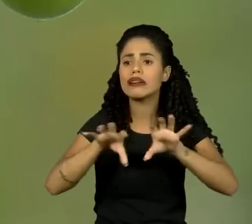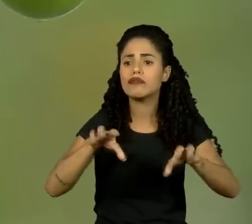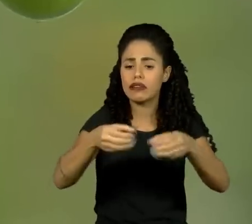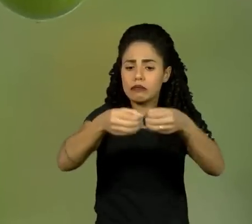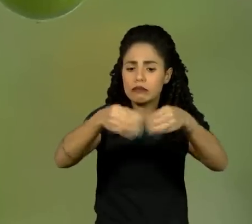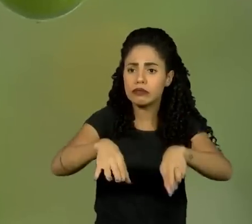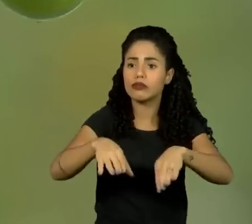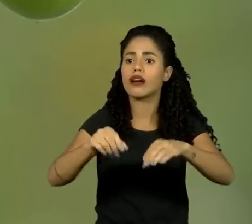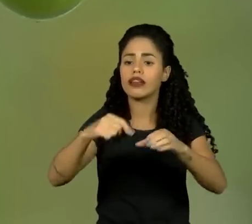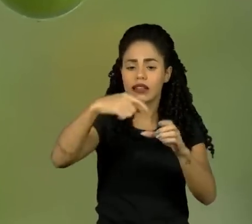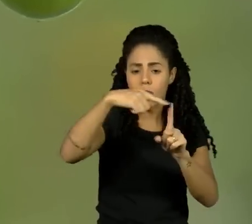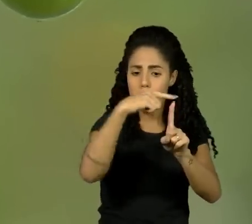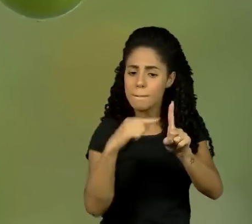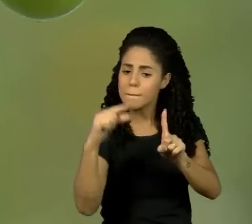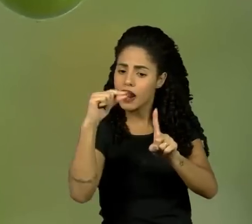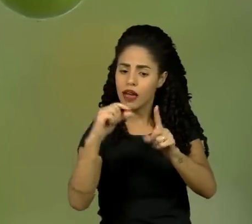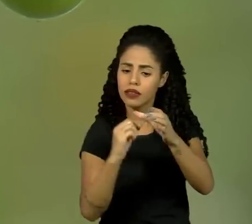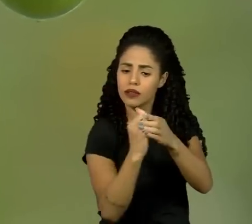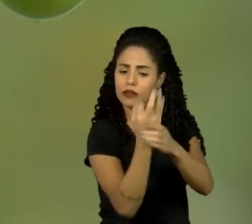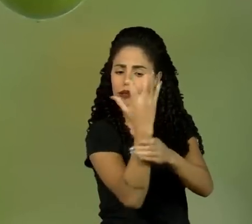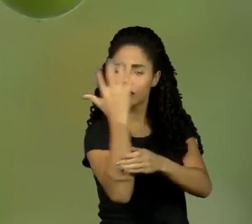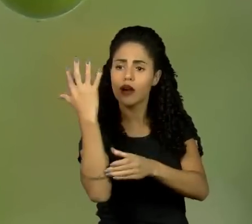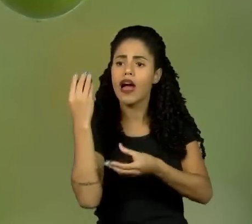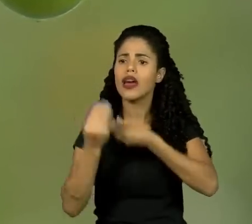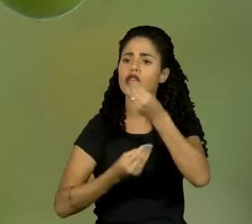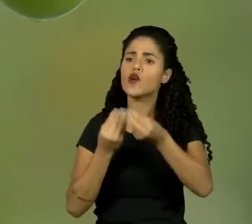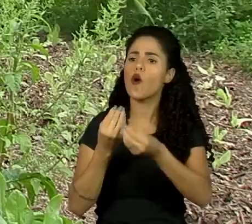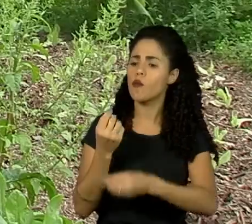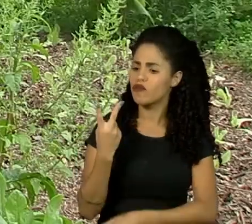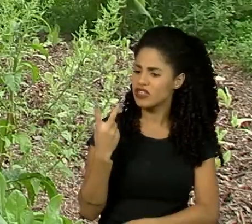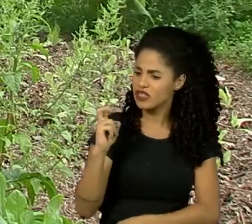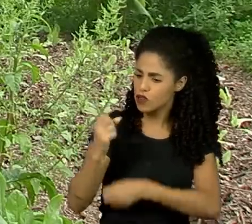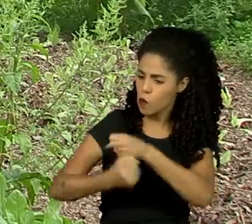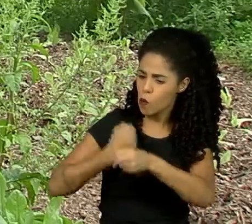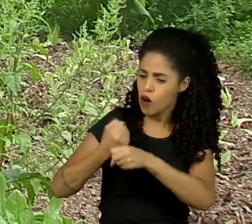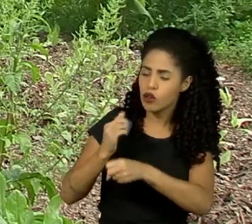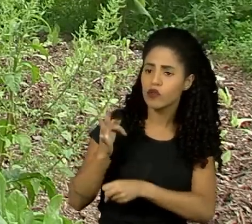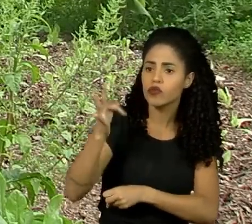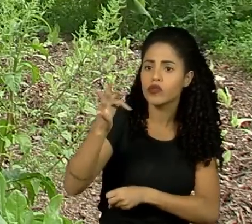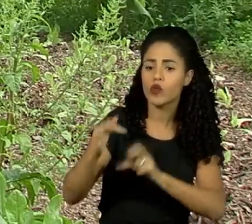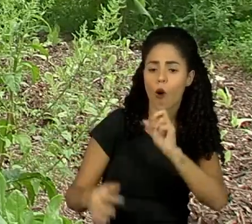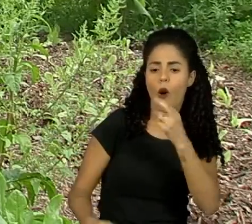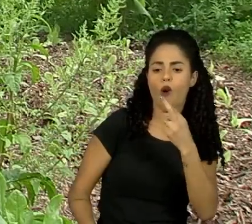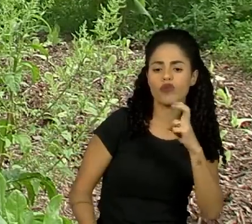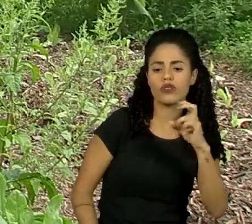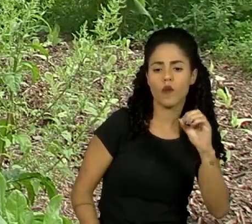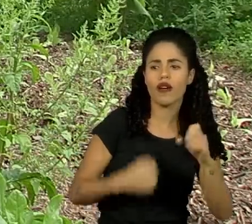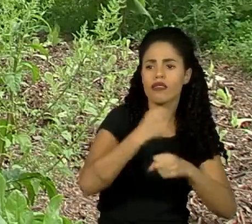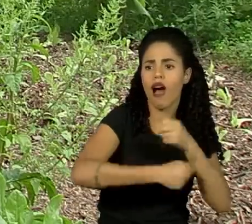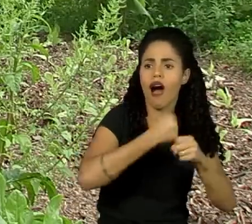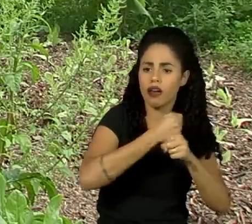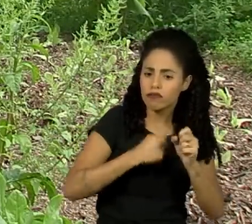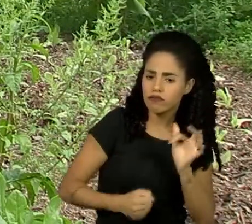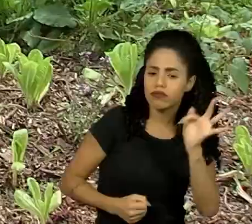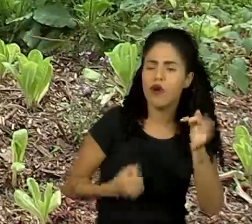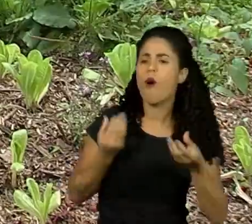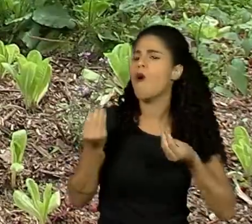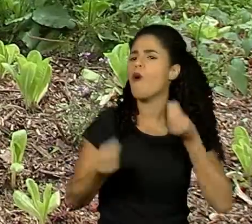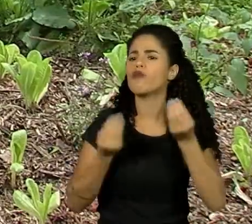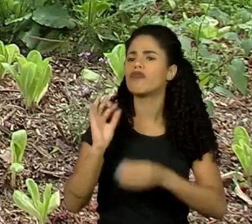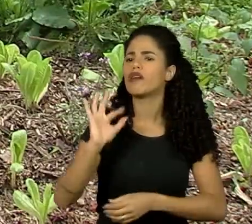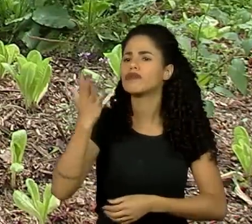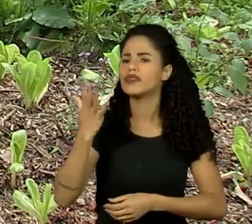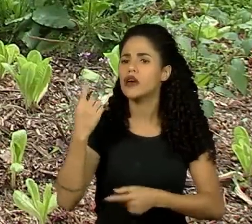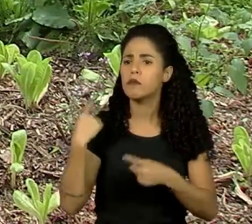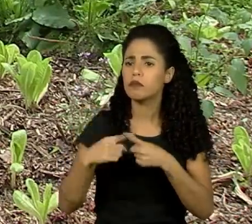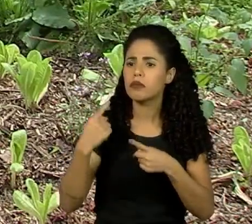crescimento das plantas, e também saber como será isso daqui a 25 anos e 50 anos, né, se a gente continuar a consumir aquilo